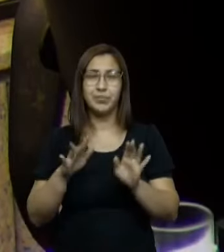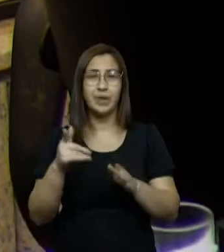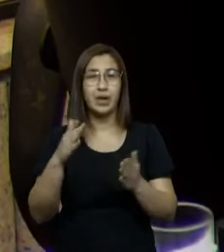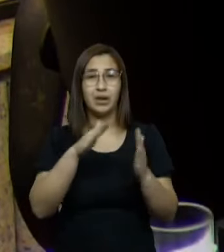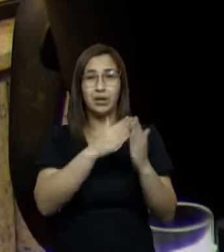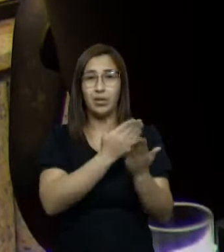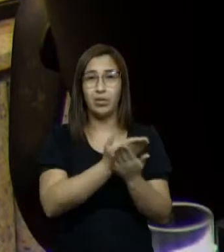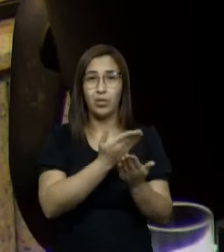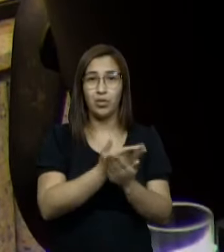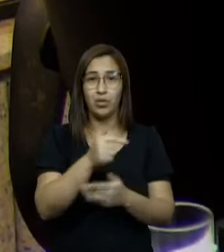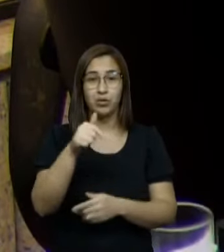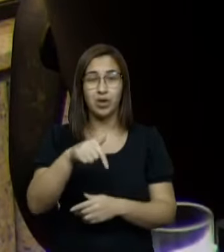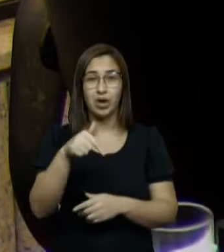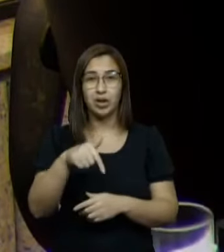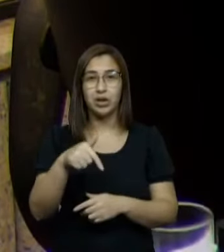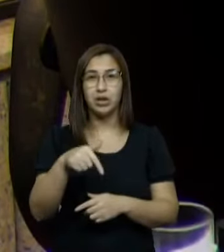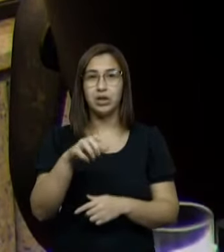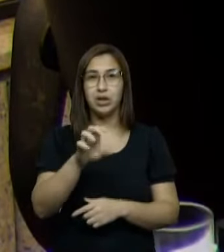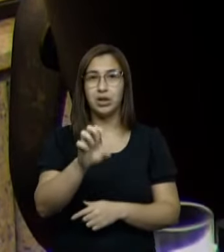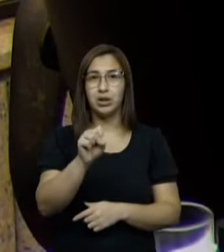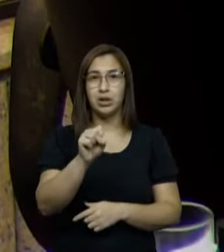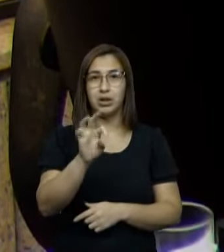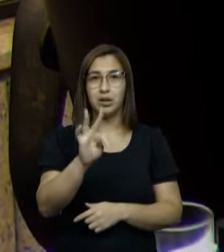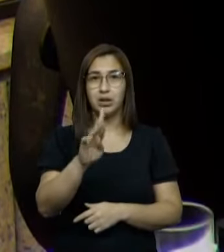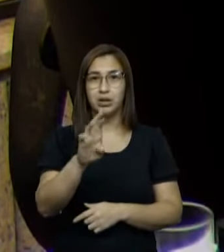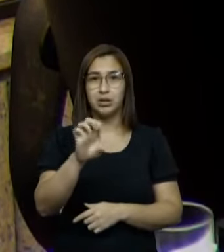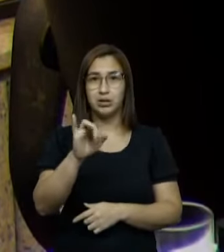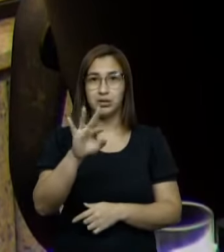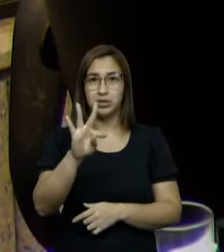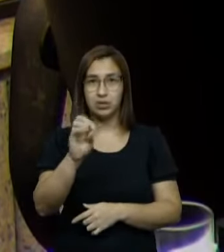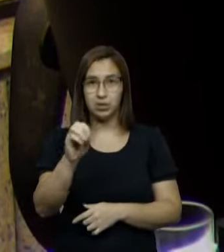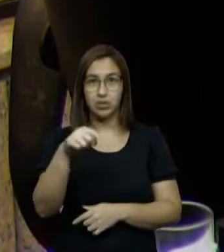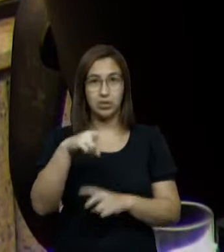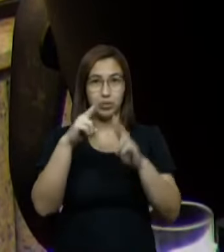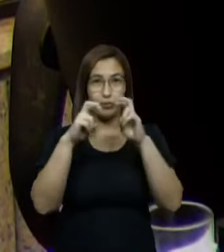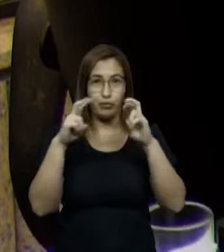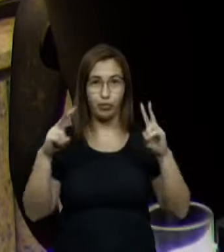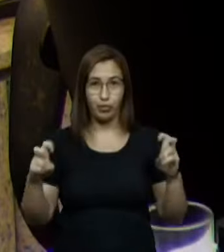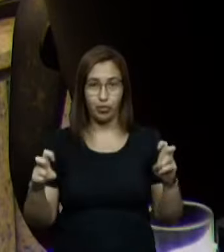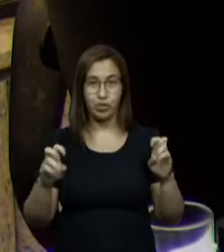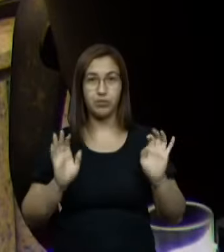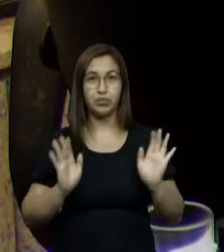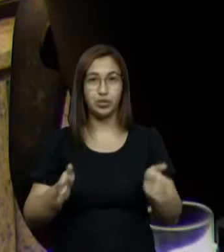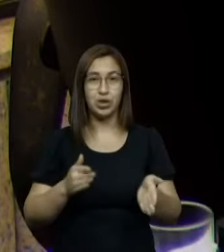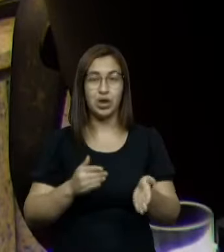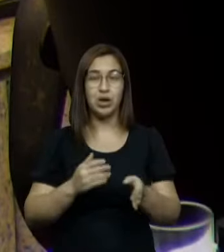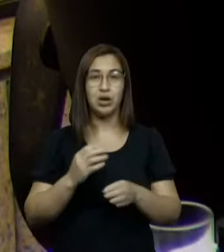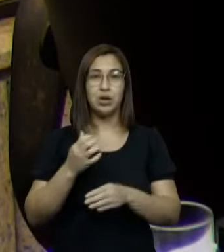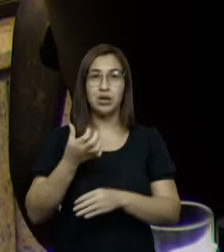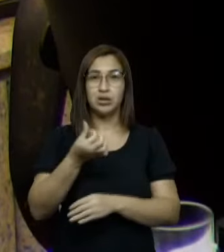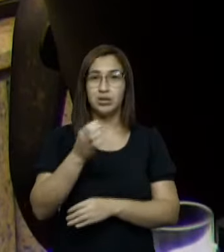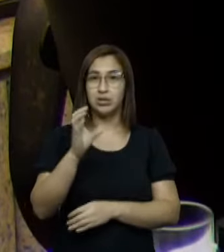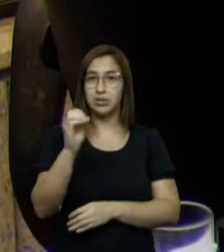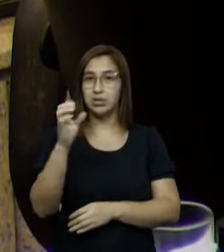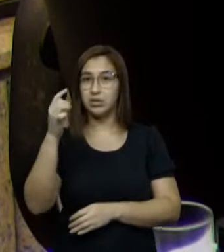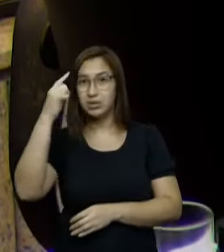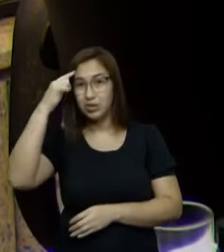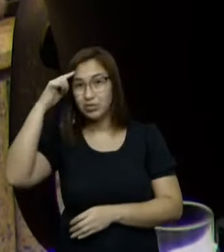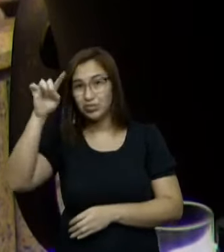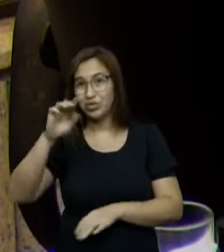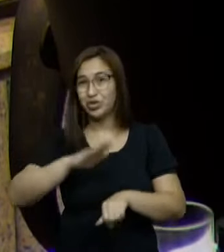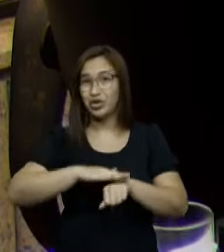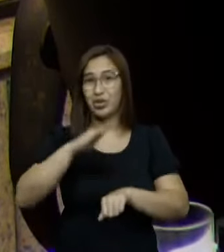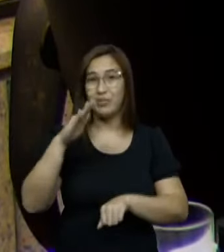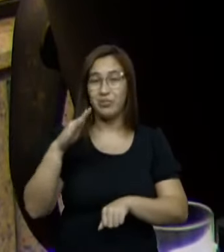fica aqui no Estreito, aqui em Florianópolis, e por mais de 600 dias, na verdade, bem mais de 600 dias,